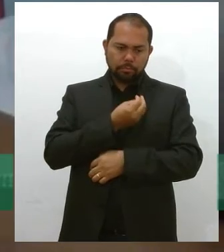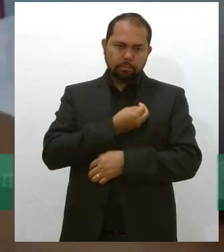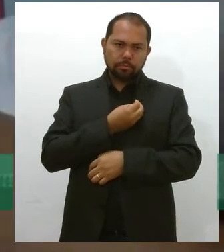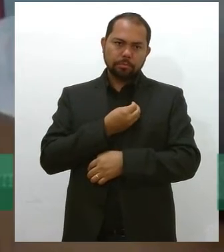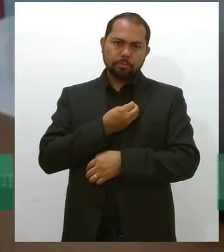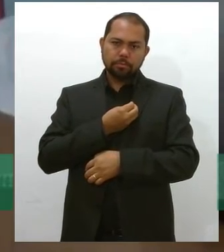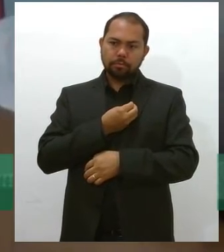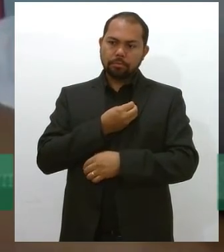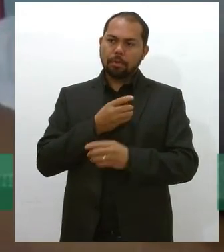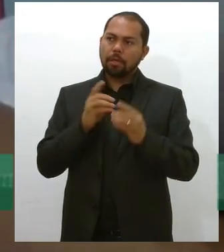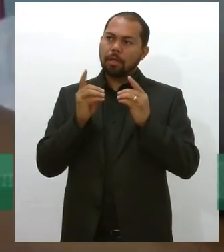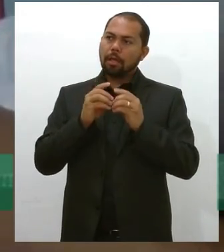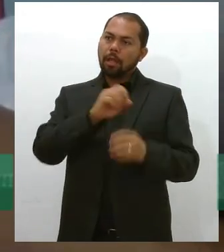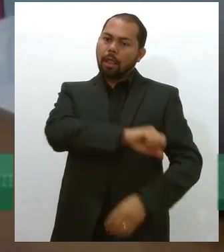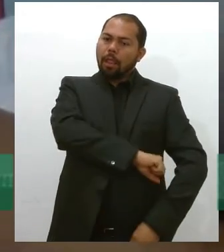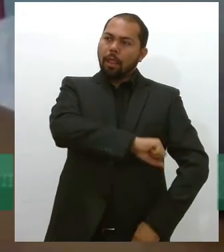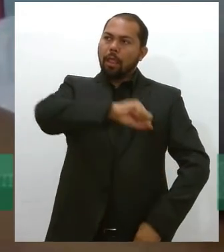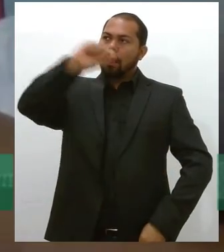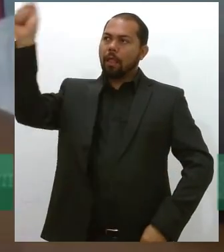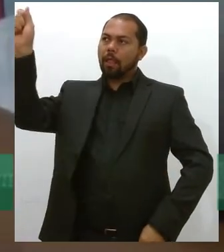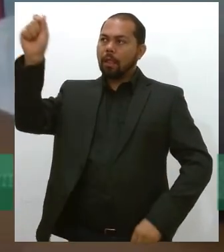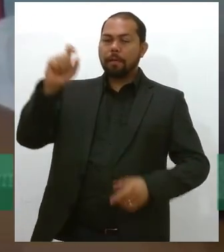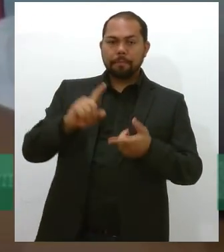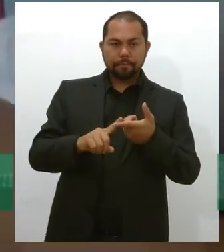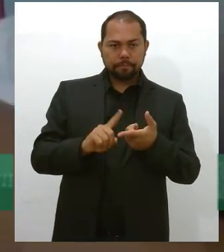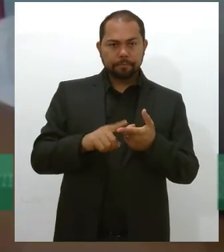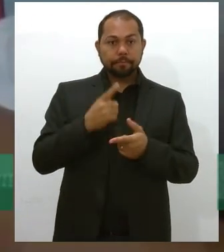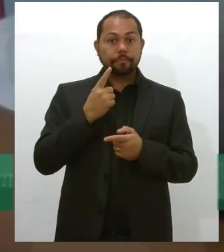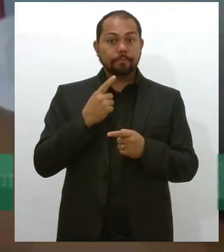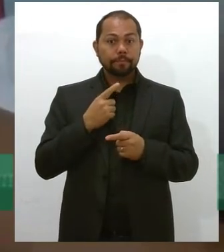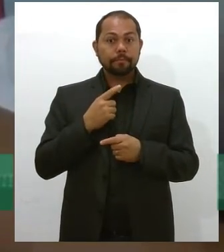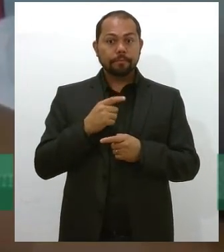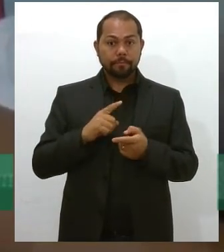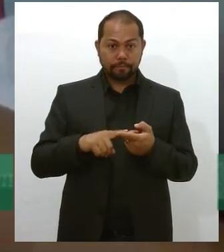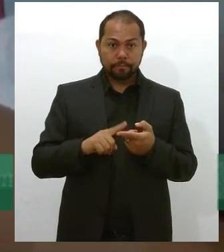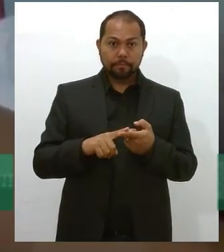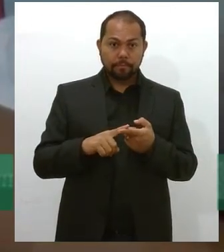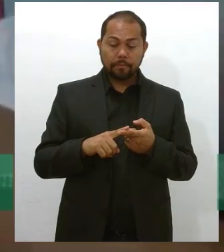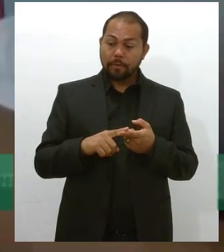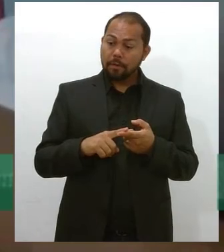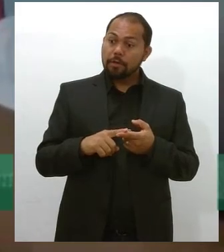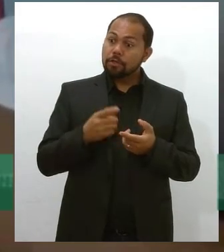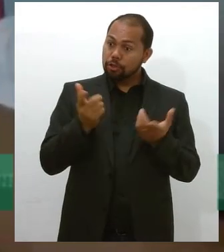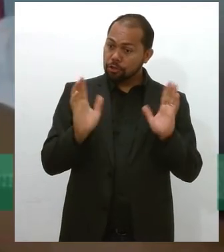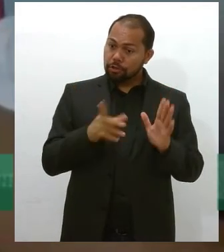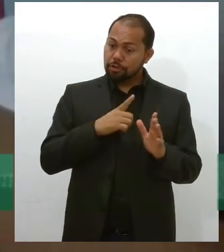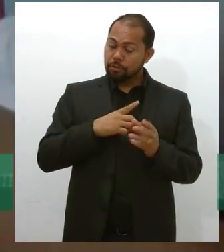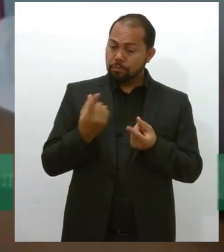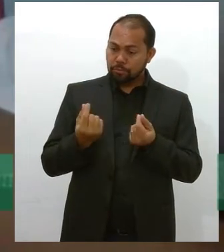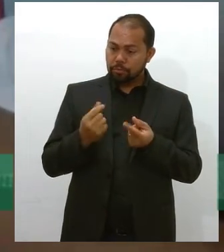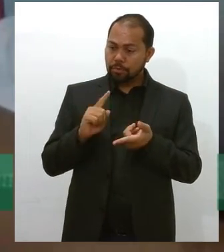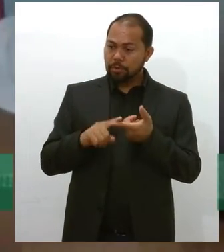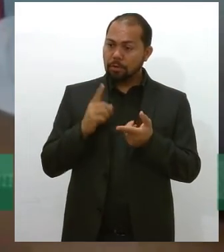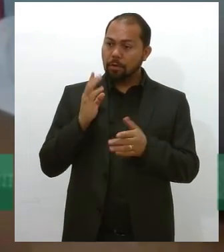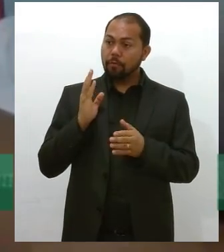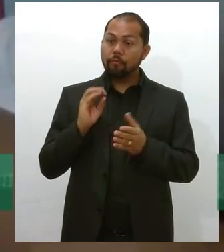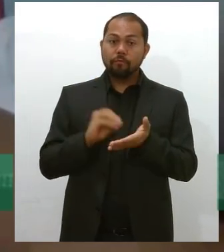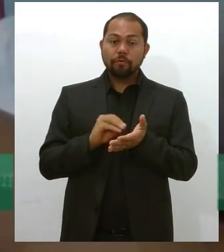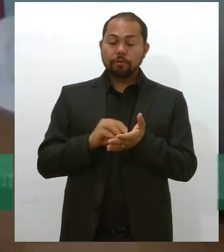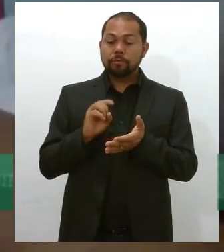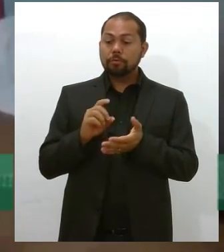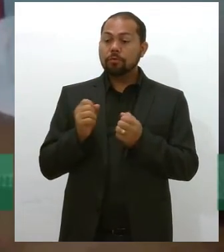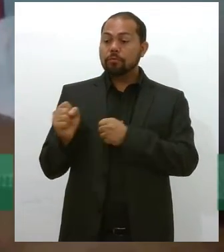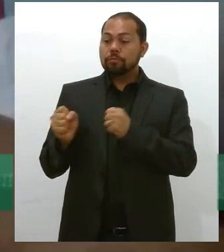ascender ao poder, porque eles já tinham poder econômico, então faltava só o poder político, eles pudessem ascender ao poder político, né,